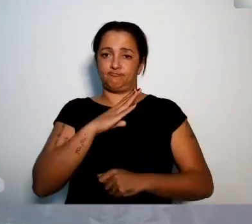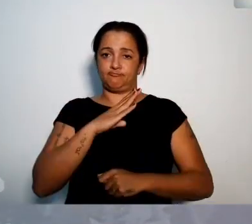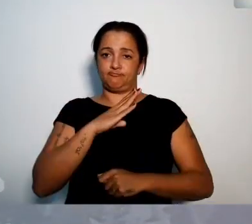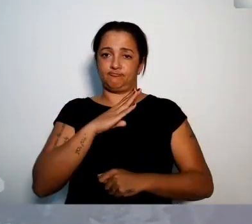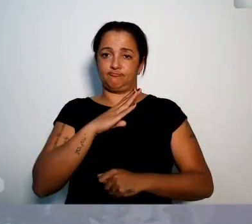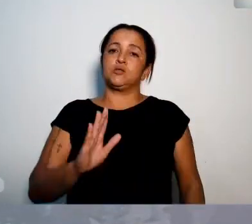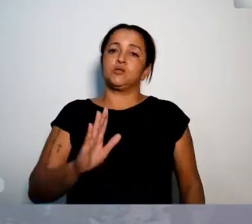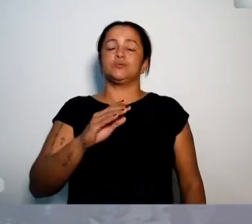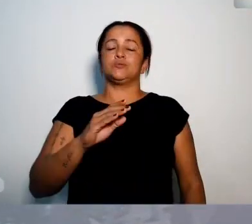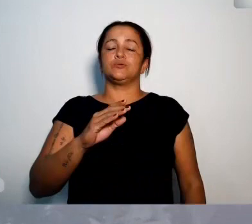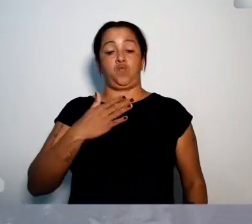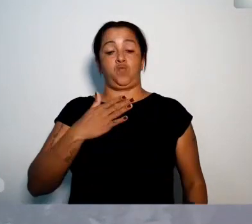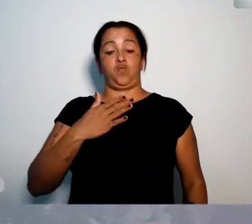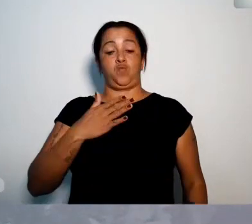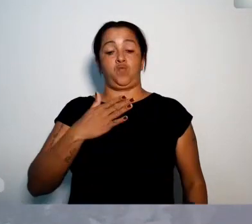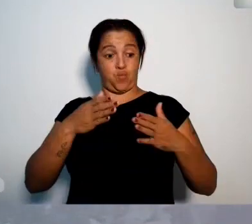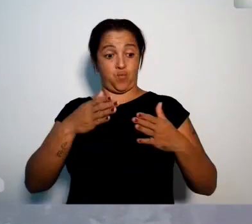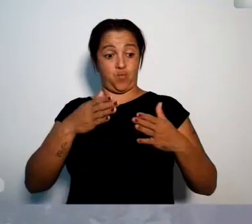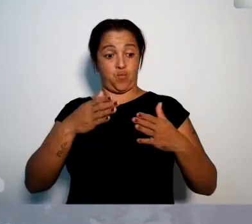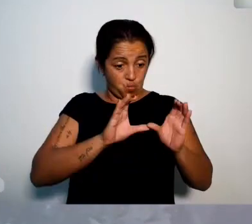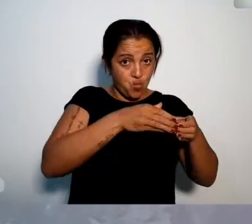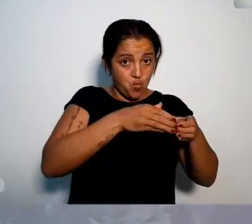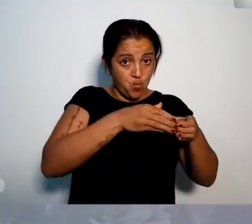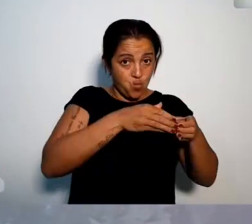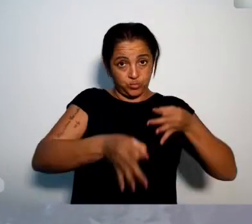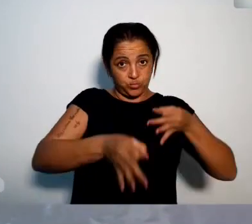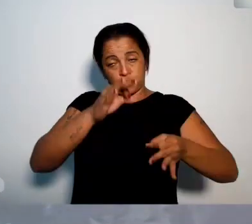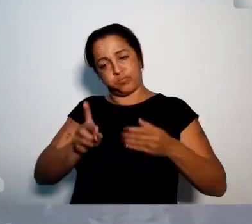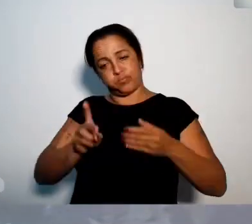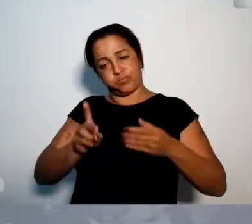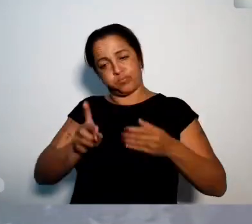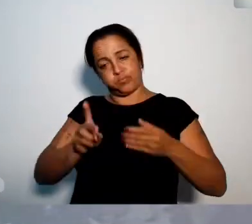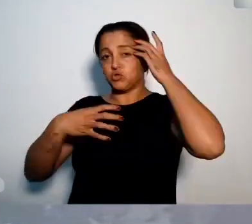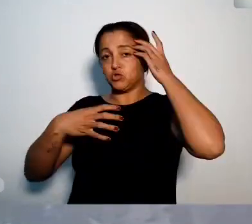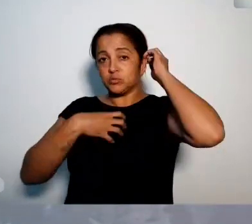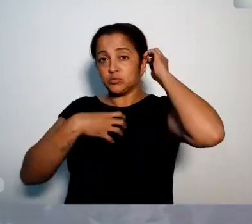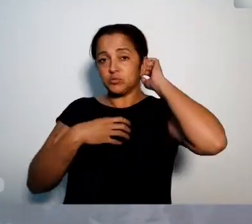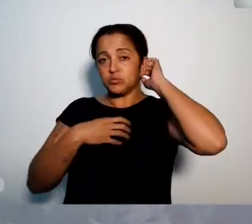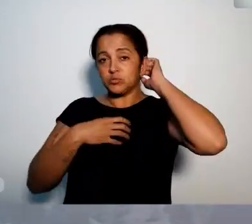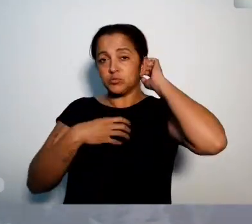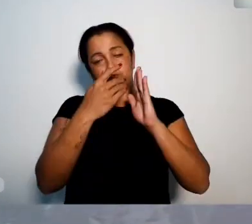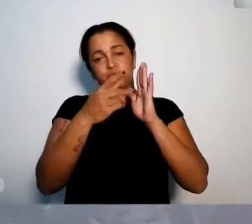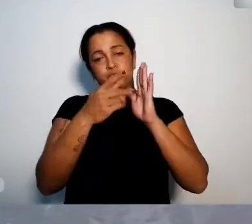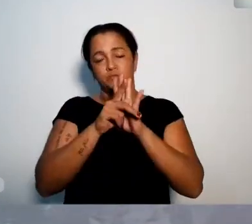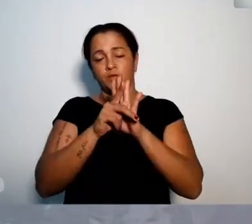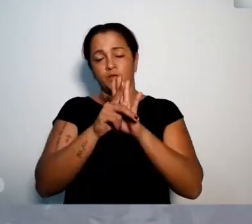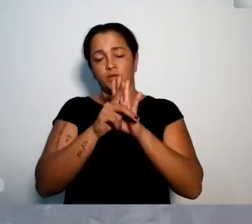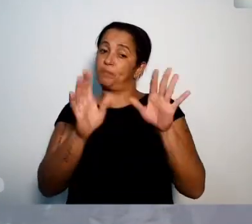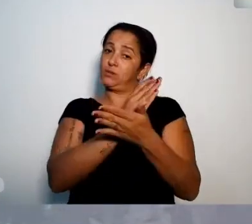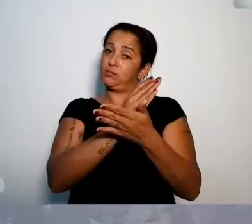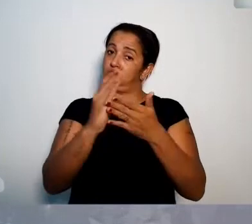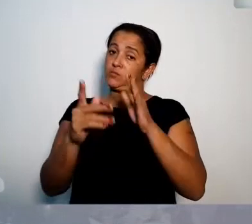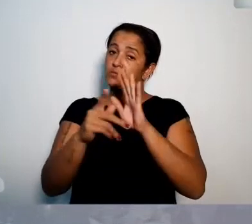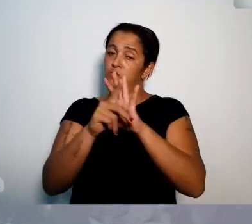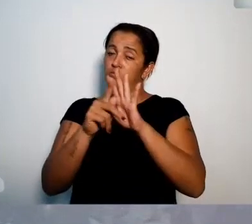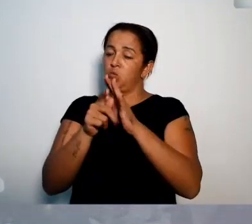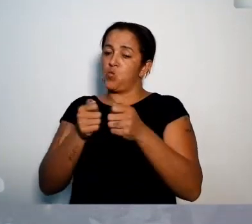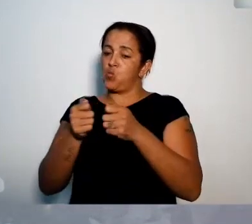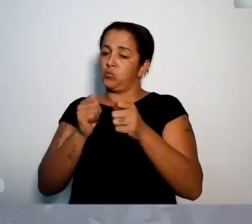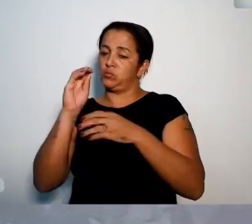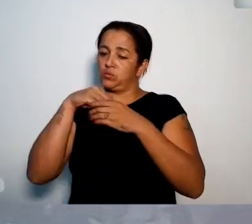continuar coeso, independente, fazendo uma forma de controle interno do próprio Poder